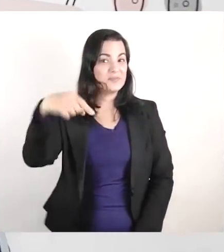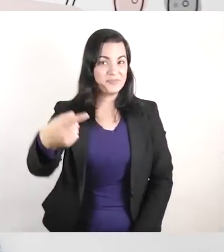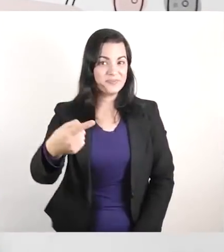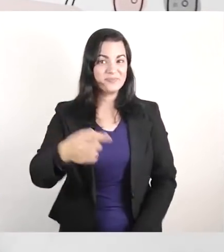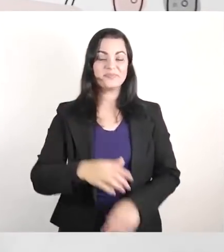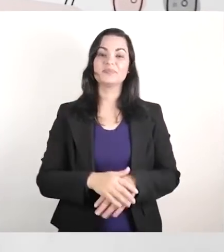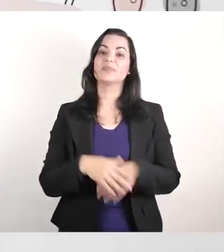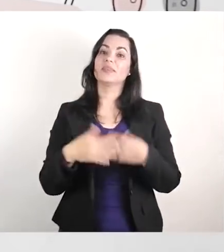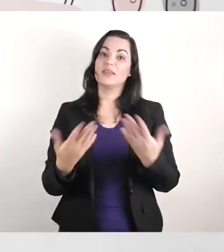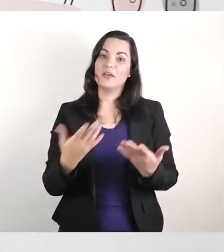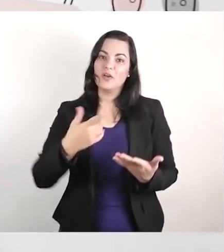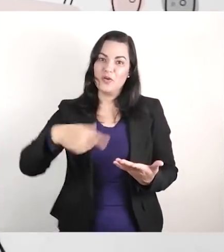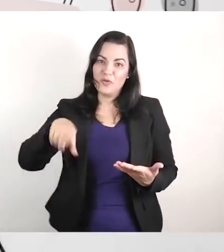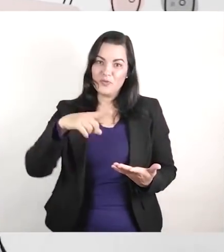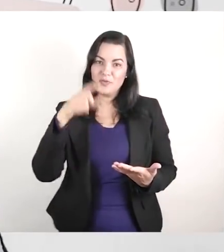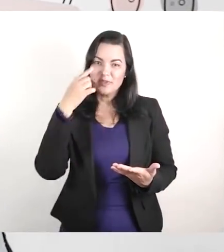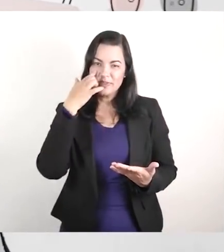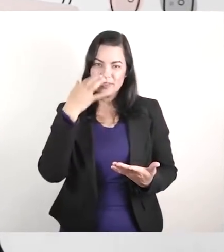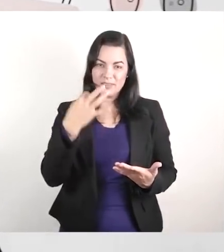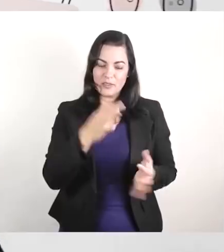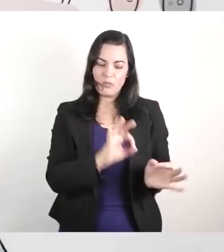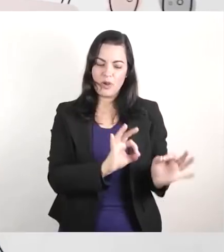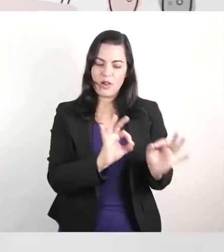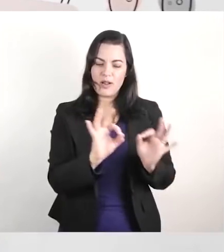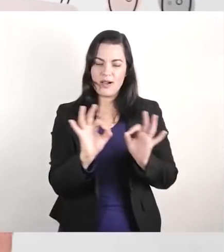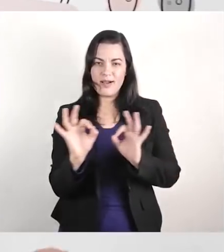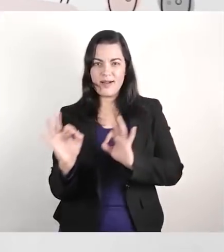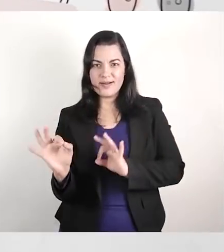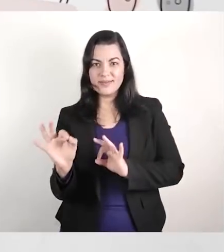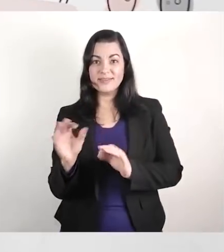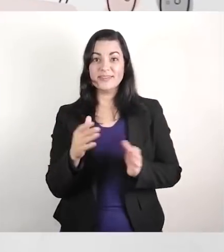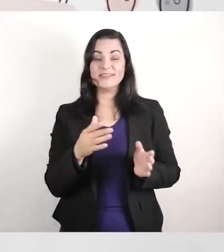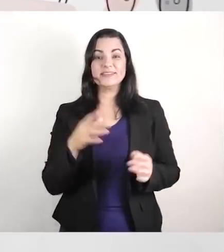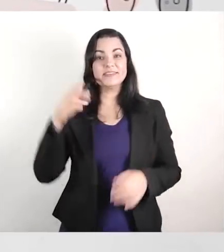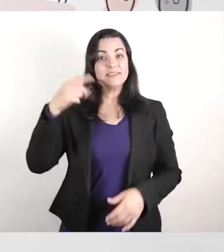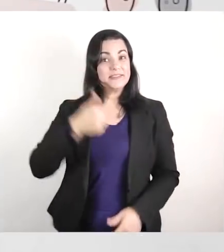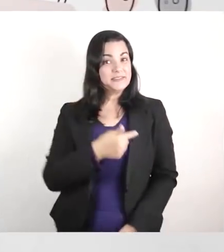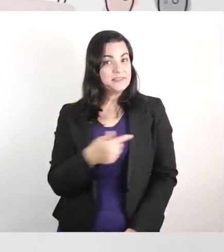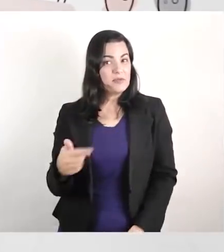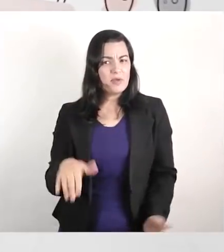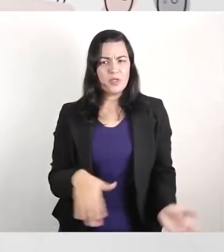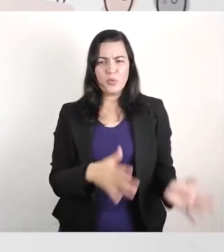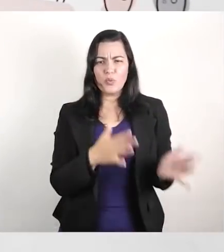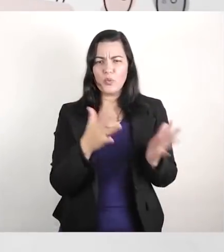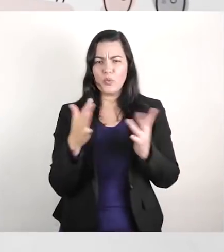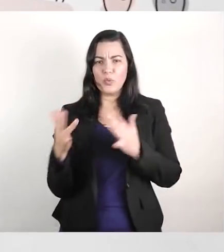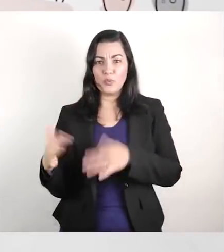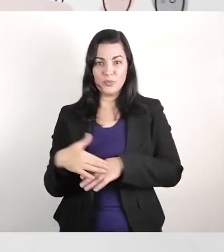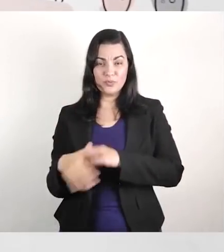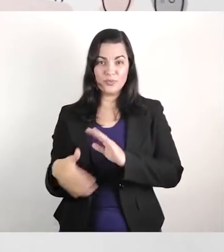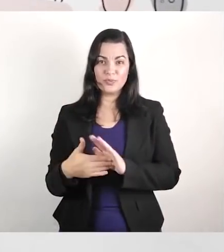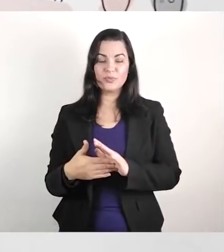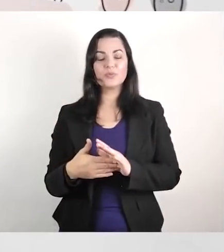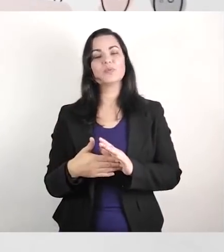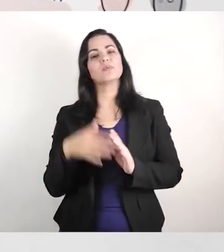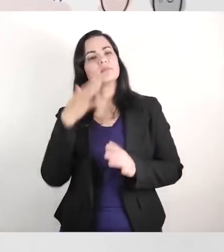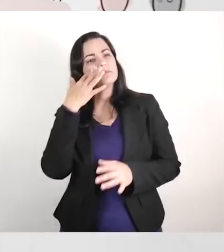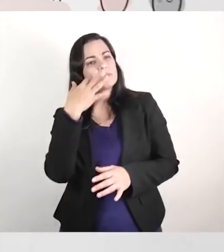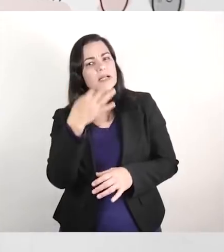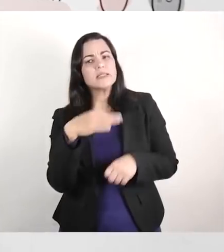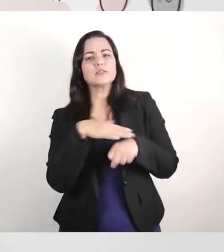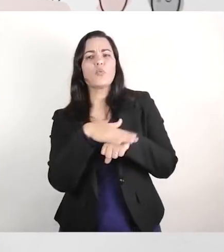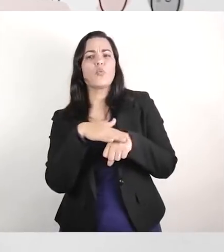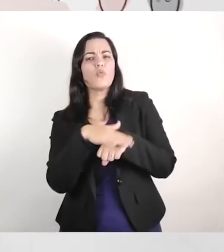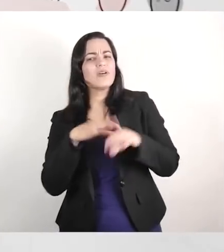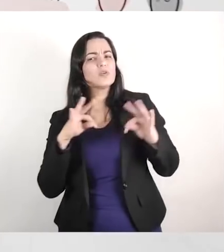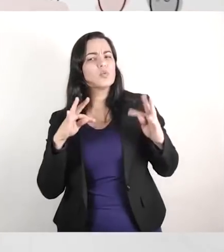vão acompanhar aí a nossa semana, ouvindo todas as coisas que vamos conversar por aqui, e